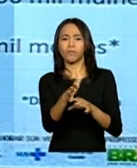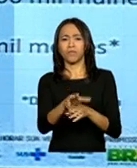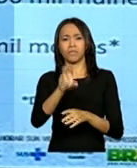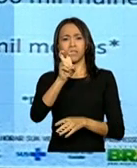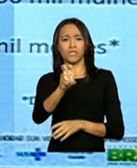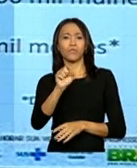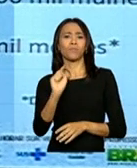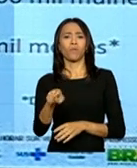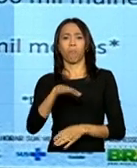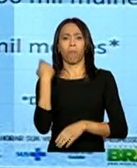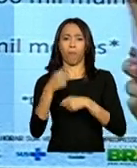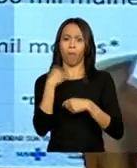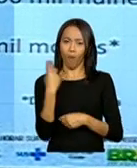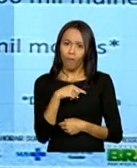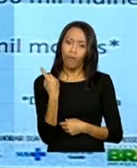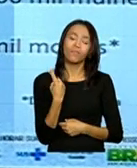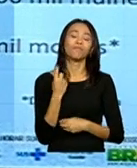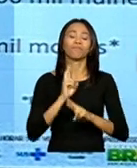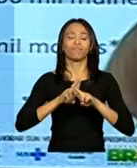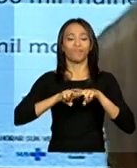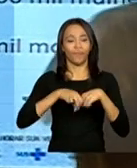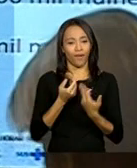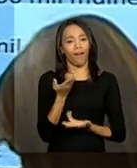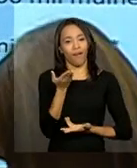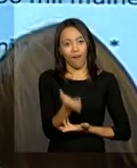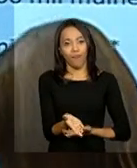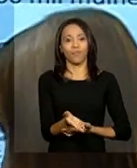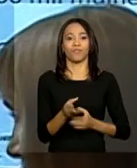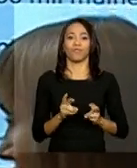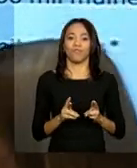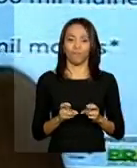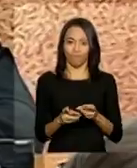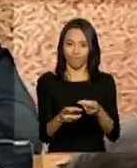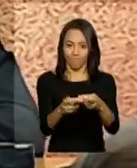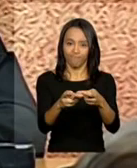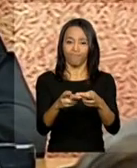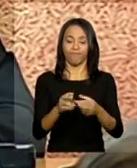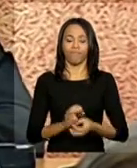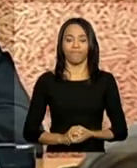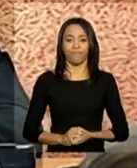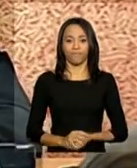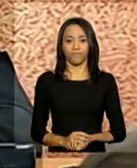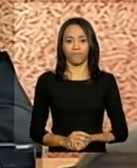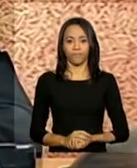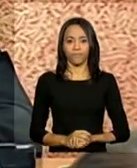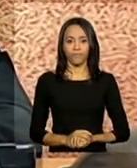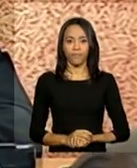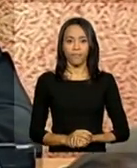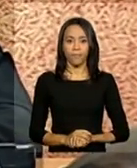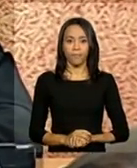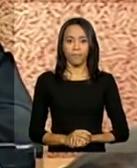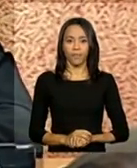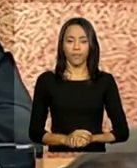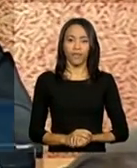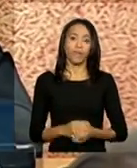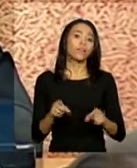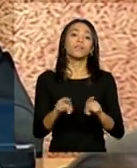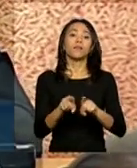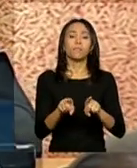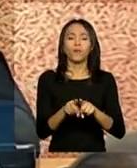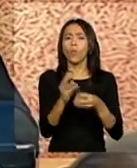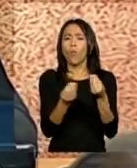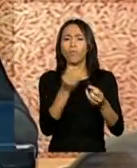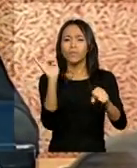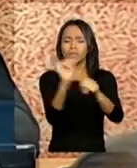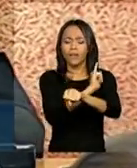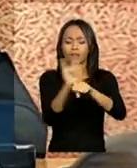mortes por eh em decorrência da do Câncer do colo do útero próximo eh para a estratégia de